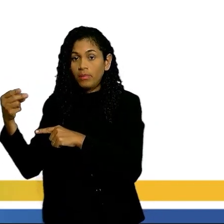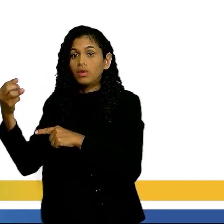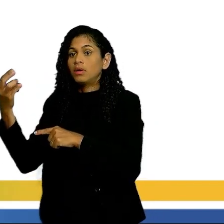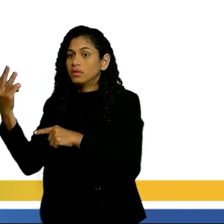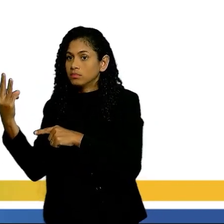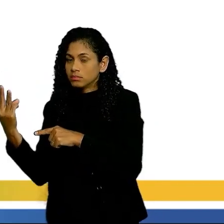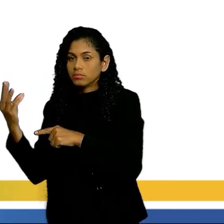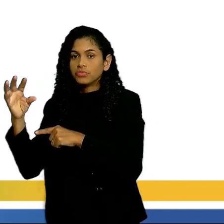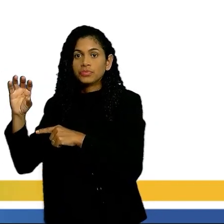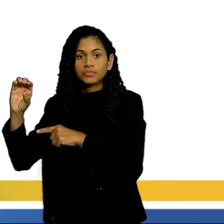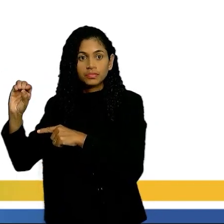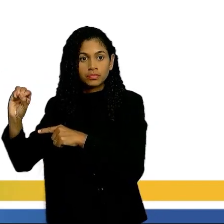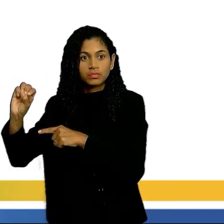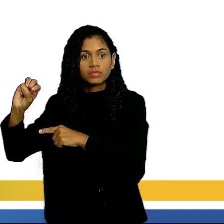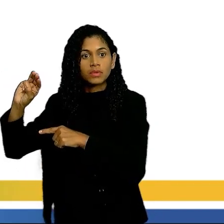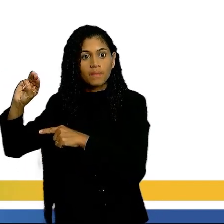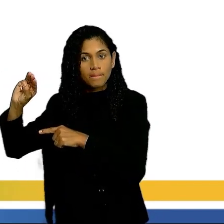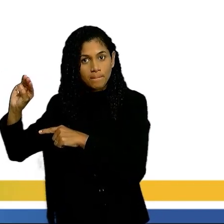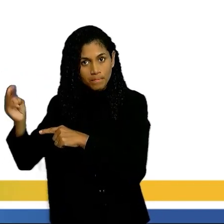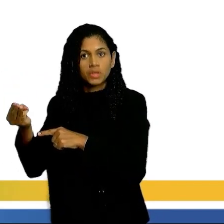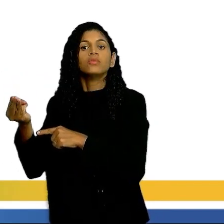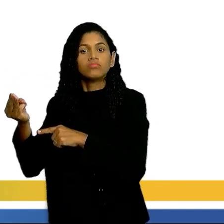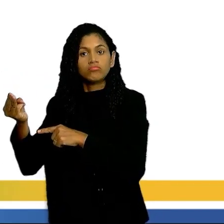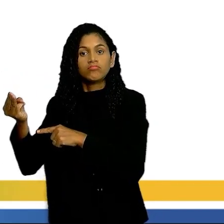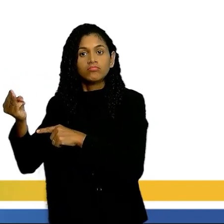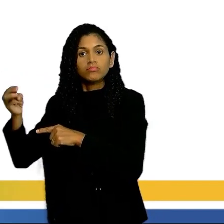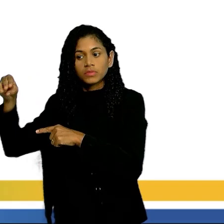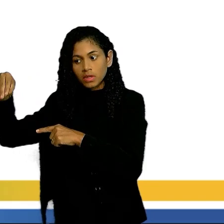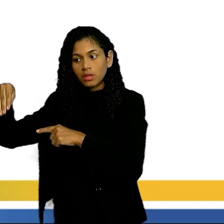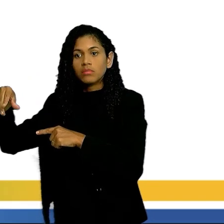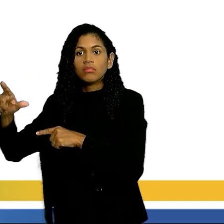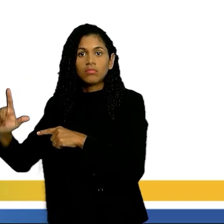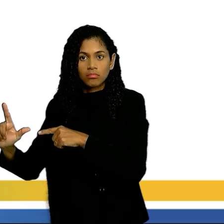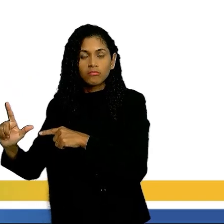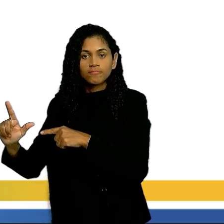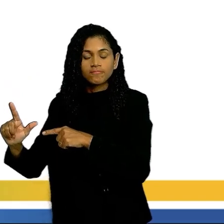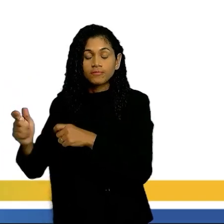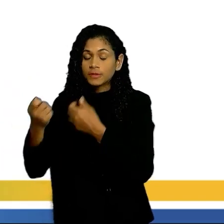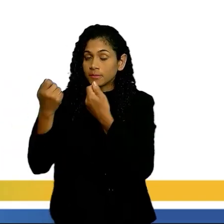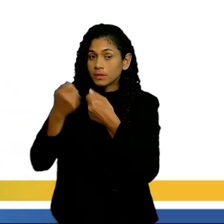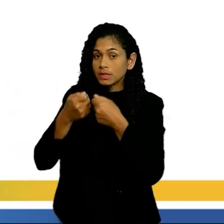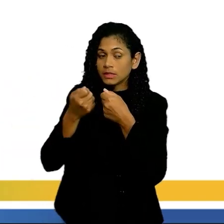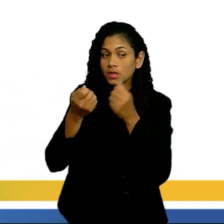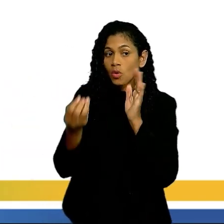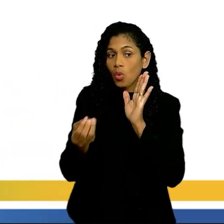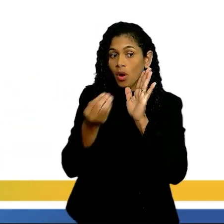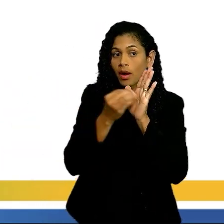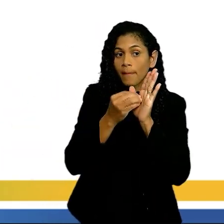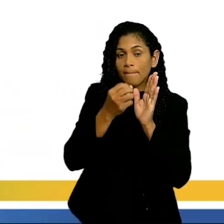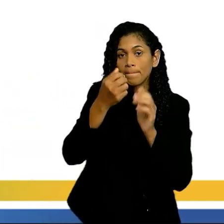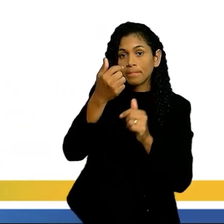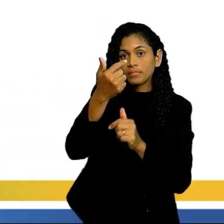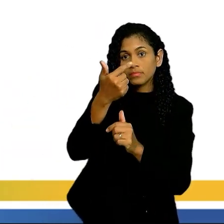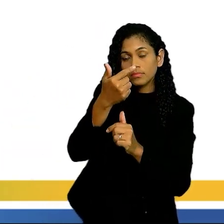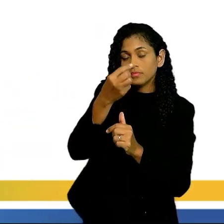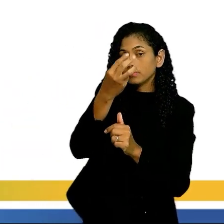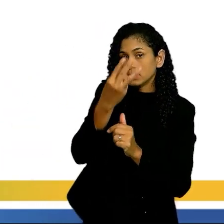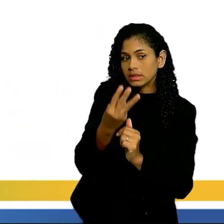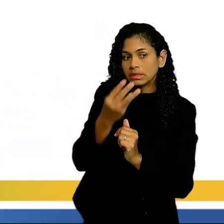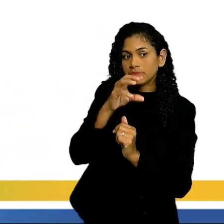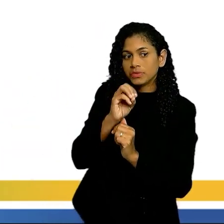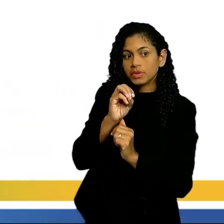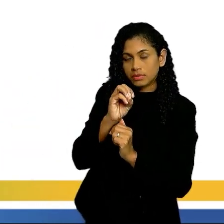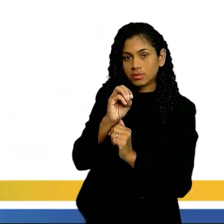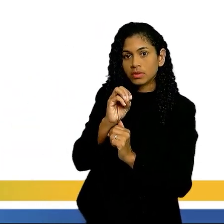E nesse caso aí, o que a gente vai fazer? A gente vai pegar os 30.000 ml e dividir pela quantidade de